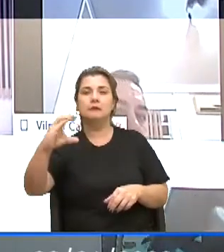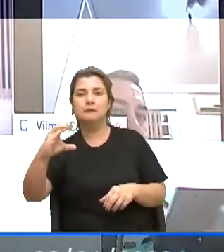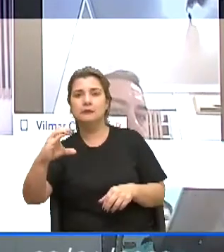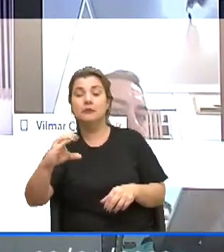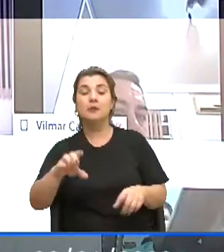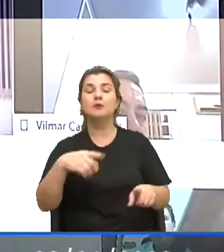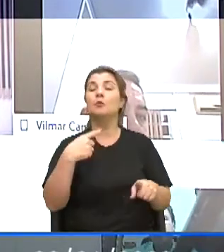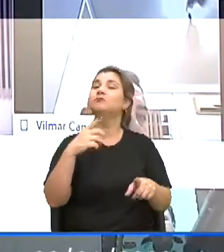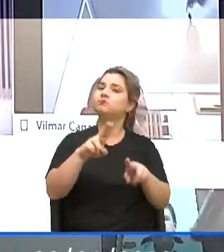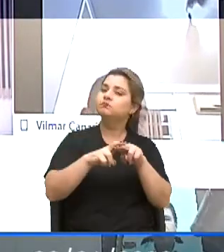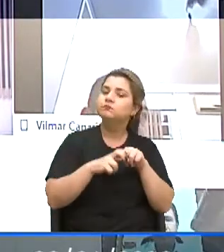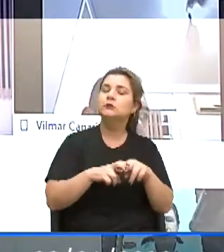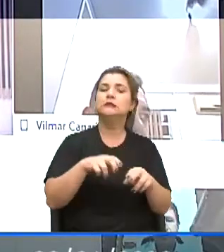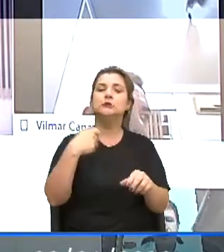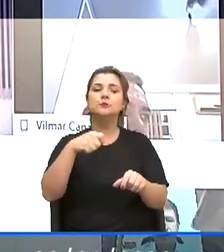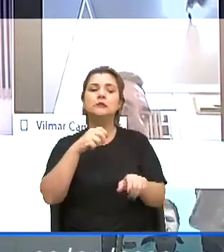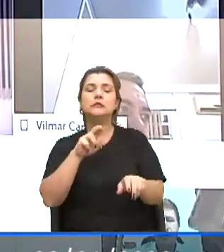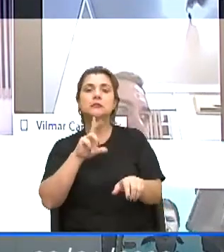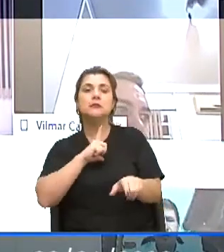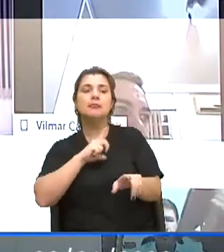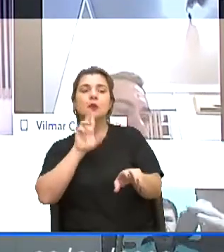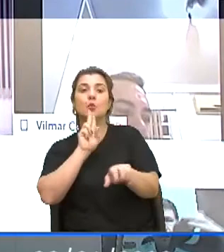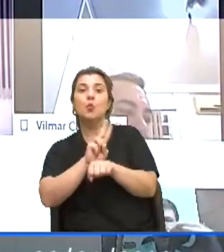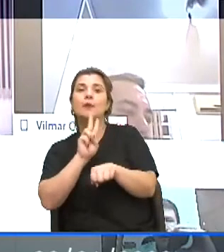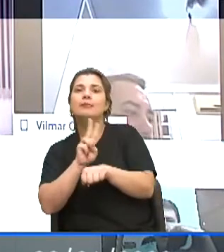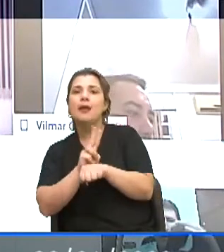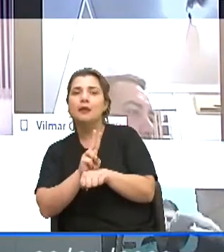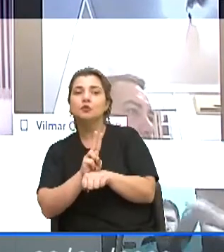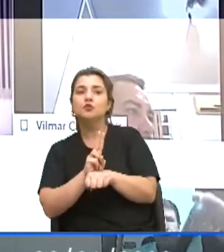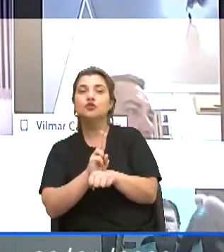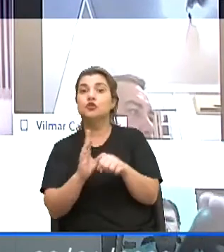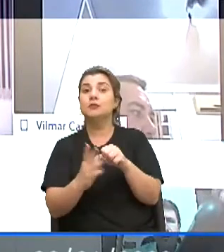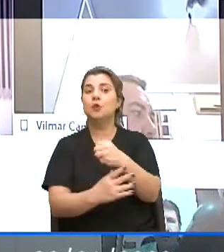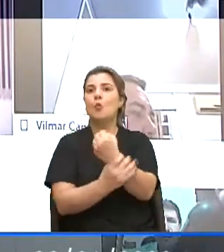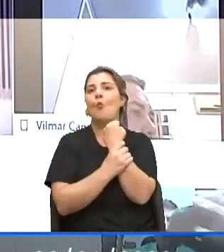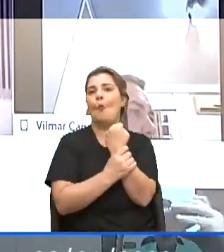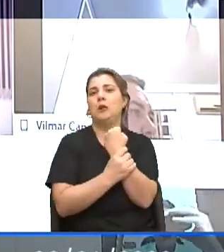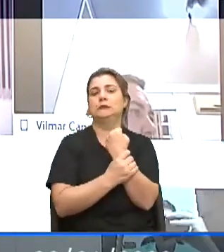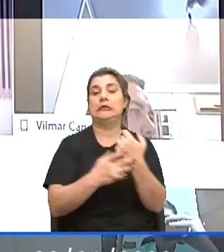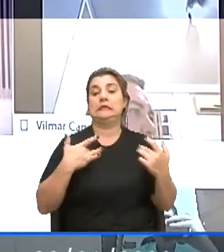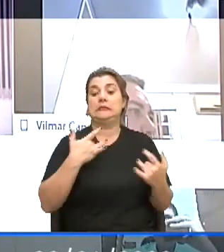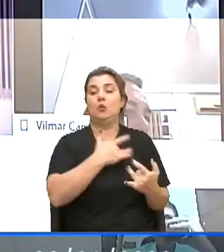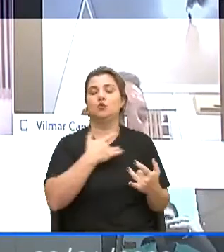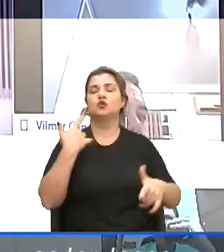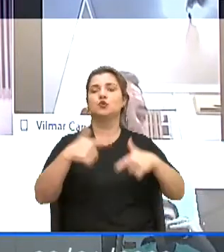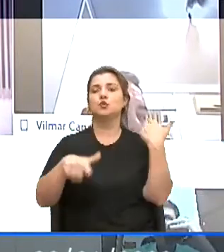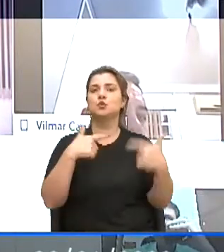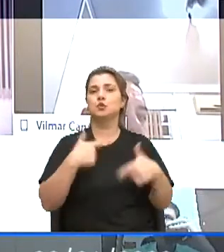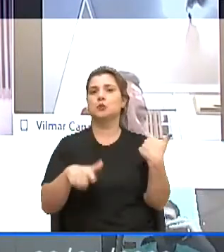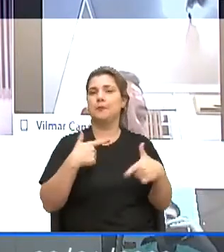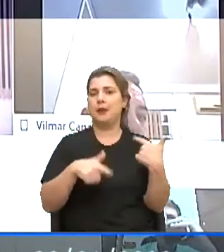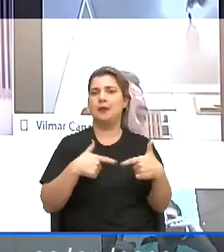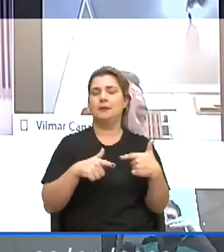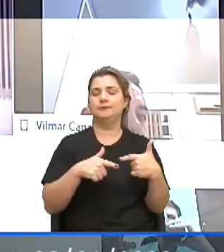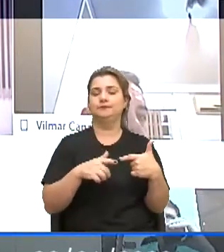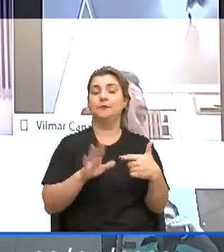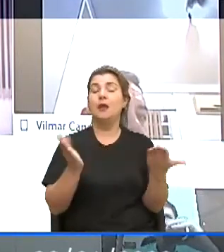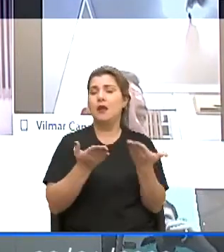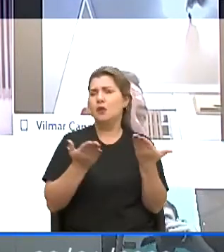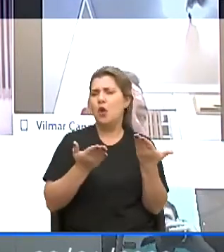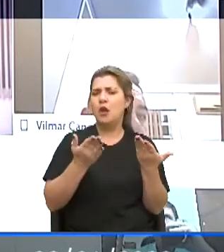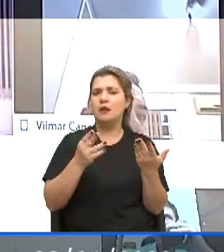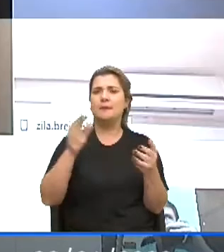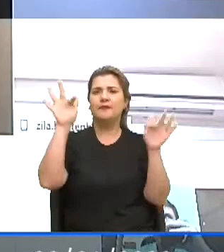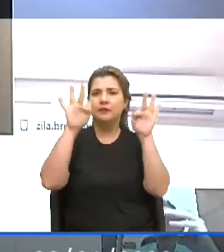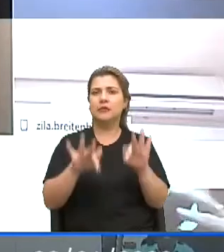ter um cuidado nesse momento da gente resguardar a saúde do trabalhador. Ah, isso. E os IPIs... Só para finalizar, Paulo, só por causa